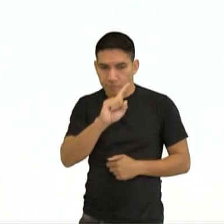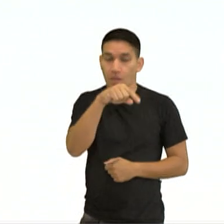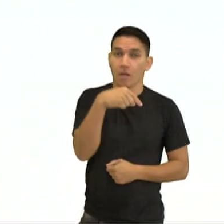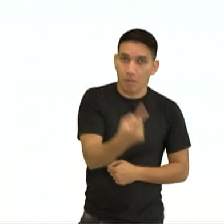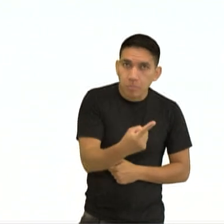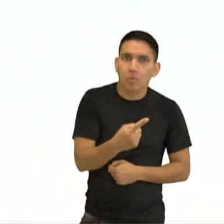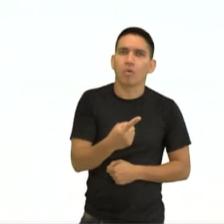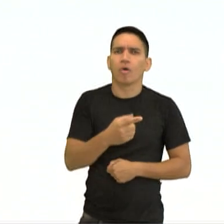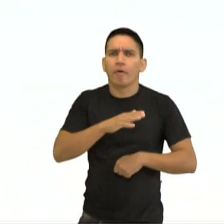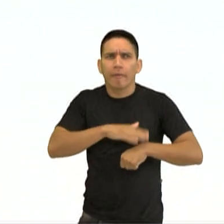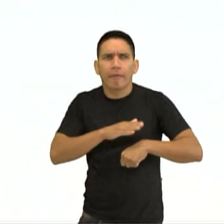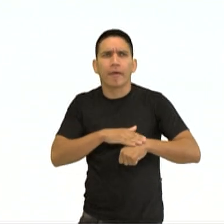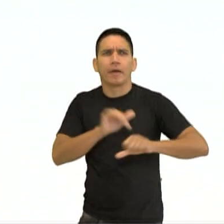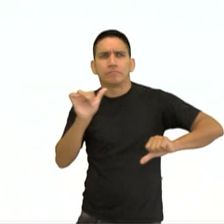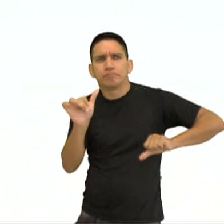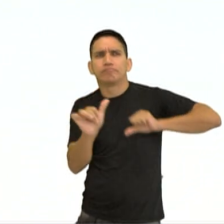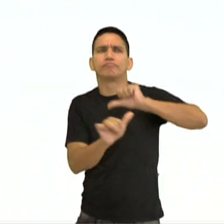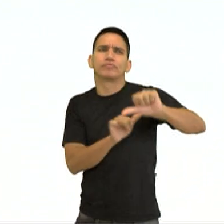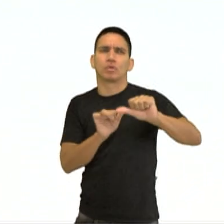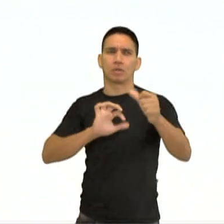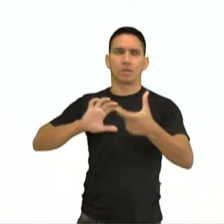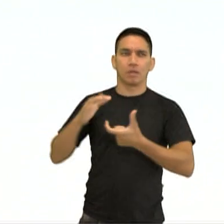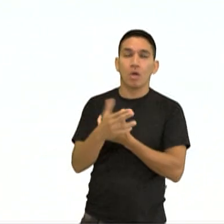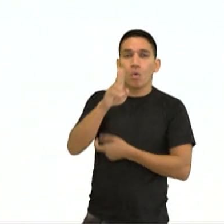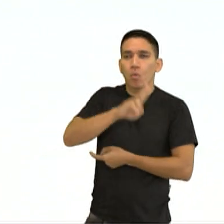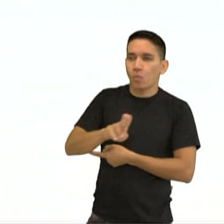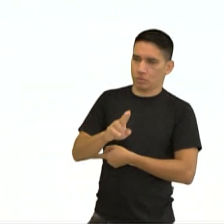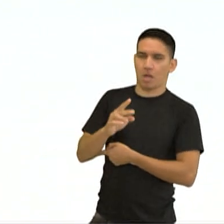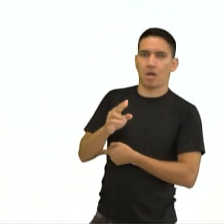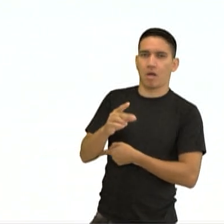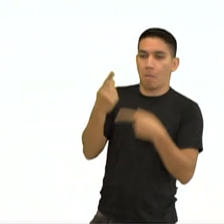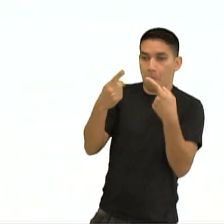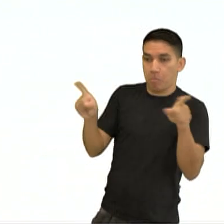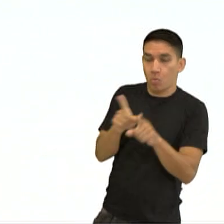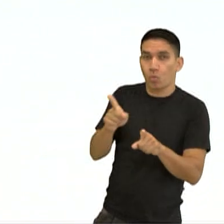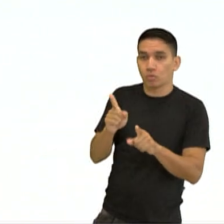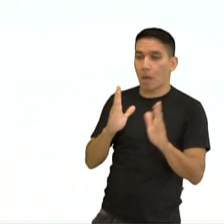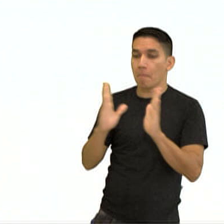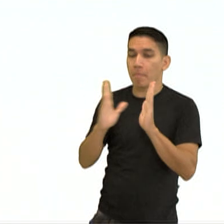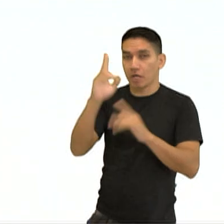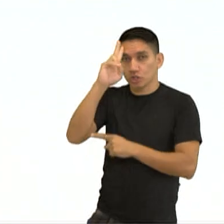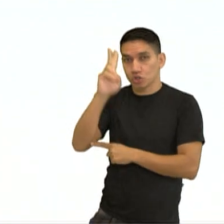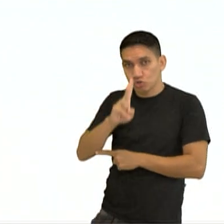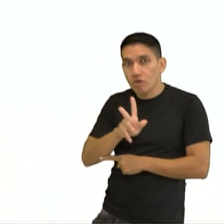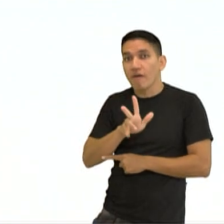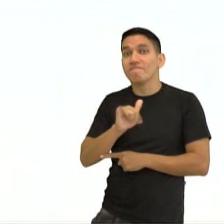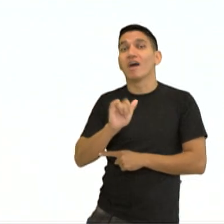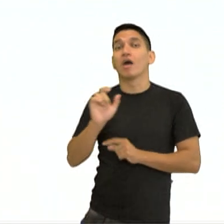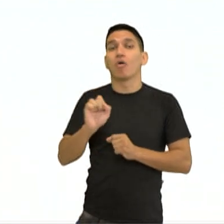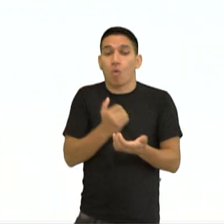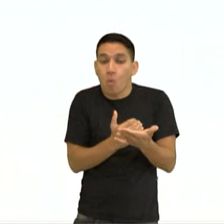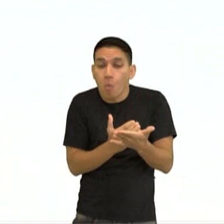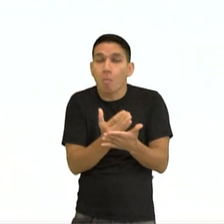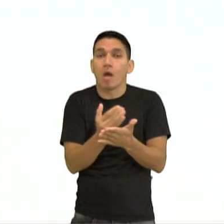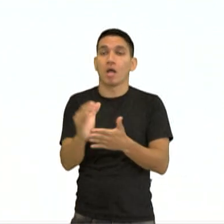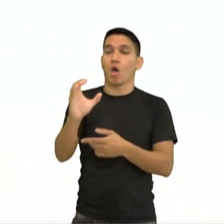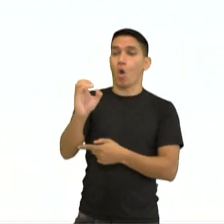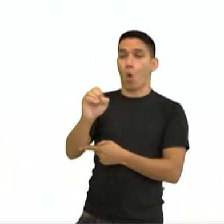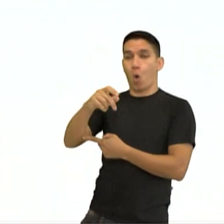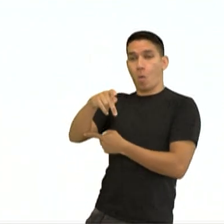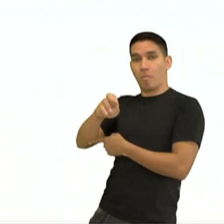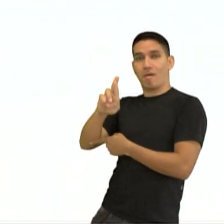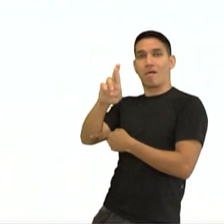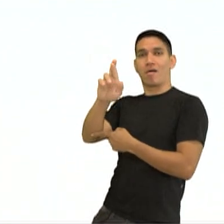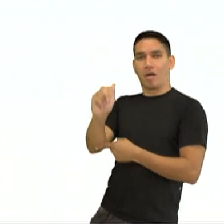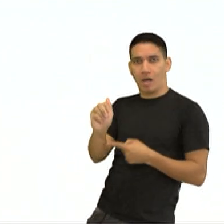o termo passou a ser empregado pelos músicos para indicar o período da história da música que vai do aparecimento da ópera até